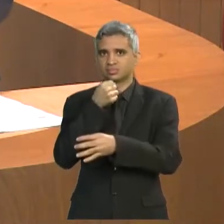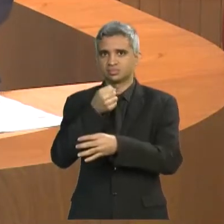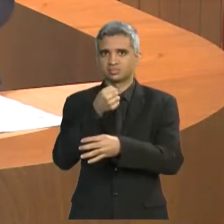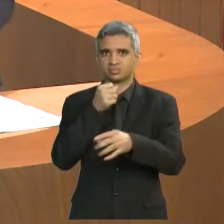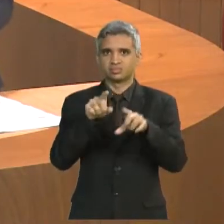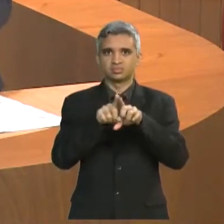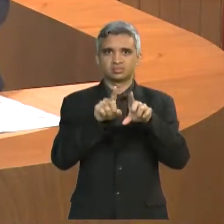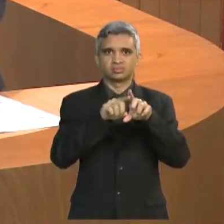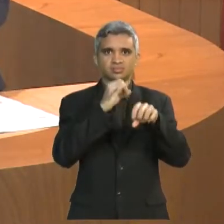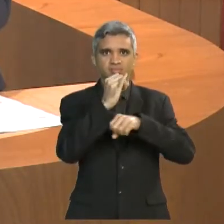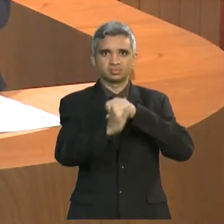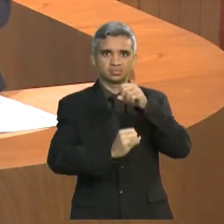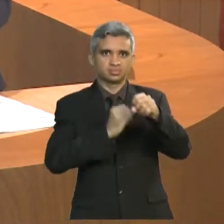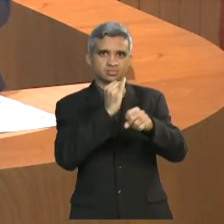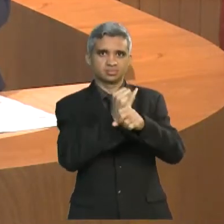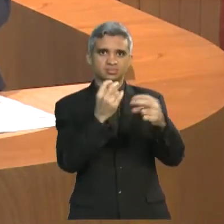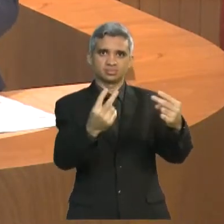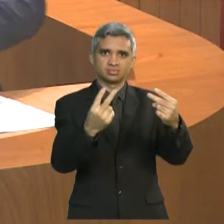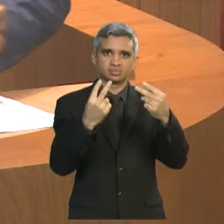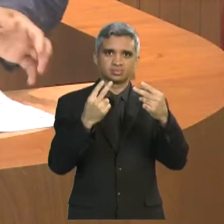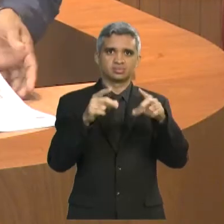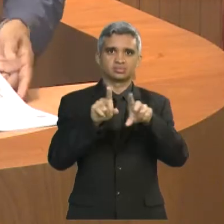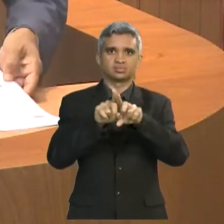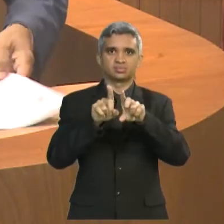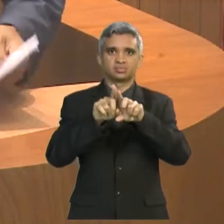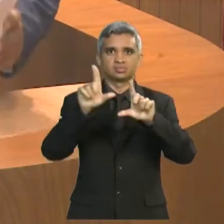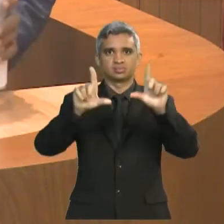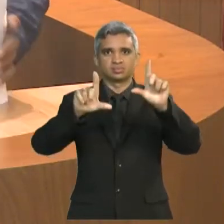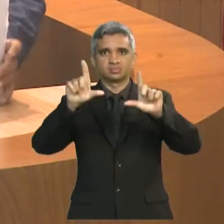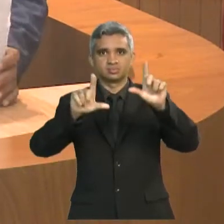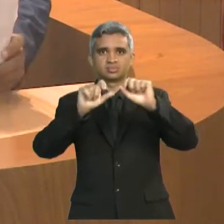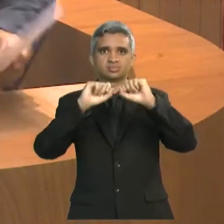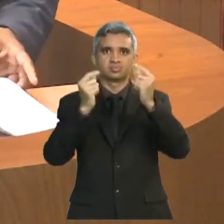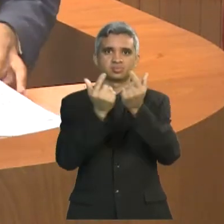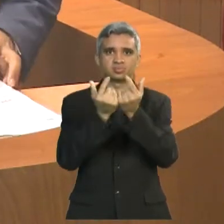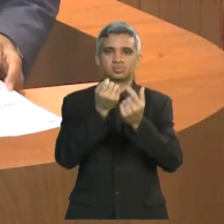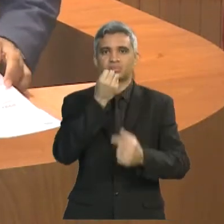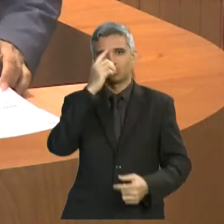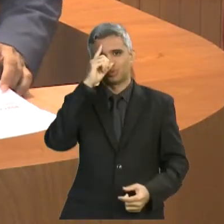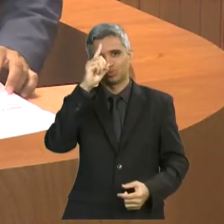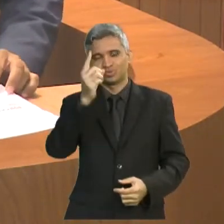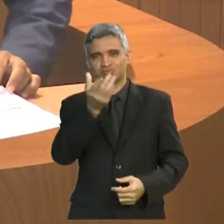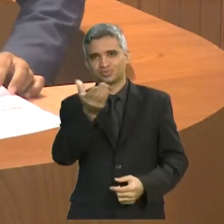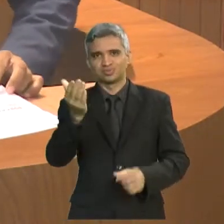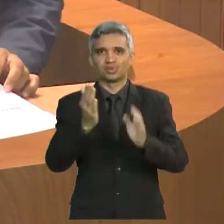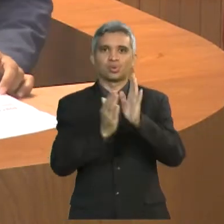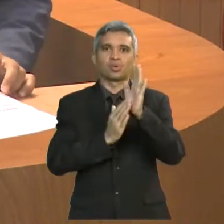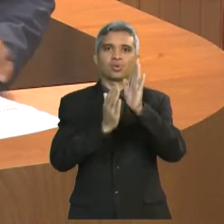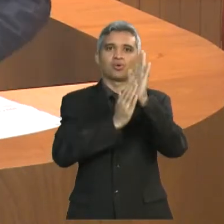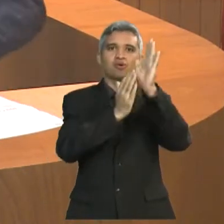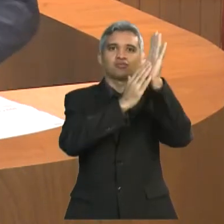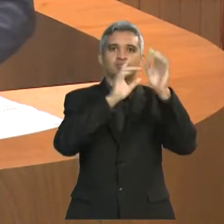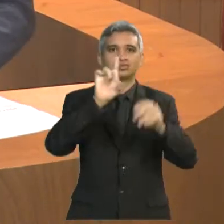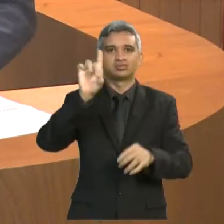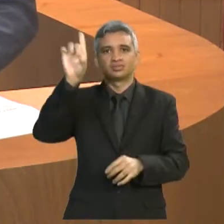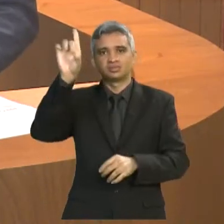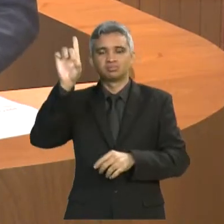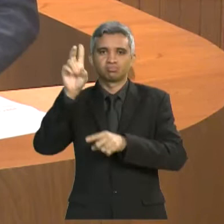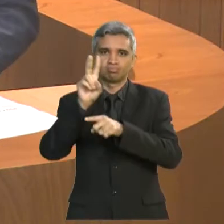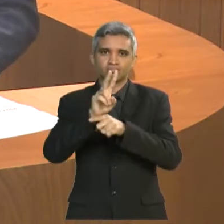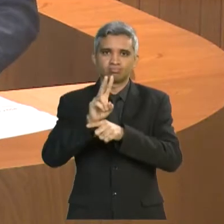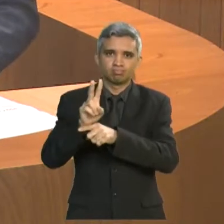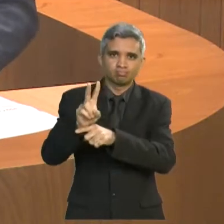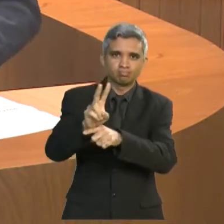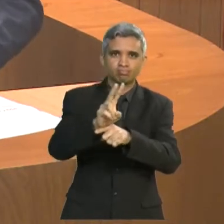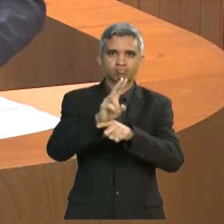acompanha corrente da TV Assembleia Nossa mais cordial Bom dia que Deus seja louvado que Deus tem ação poderosa sobre o estado do Maranhão e